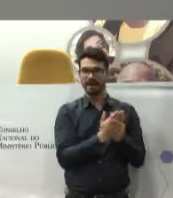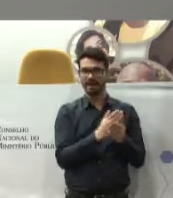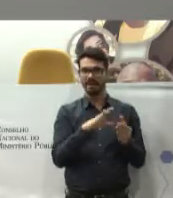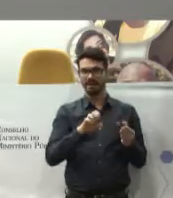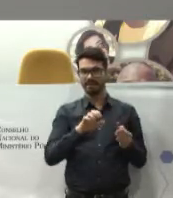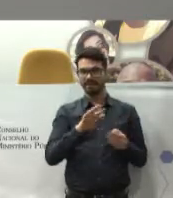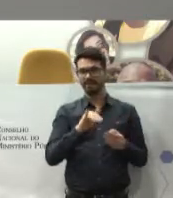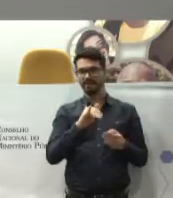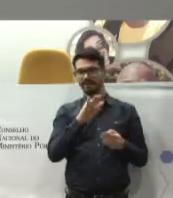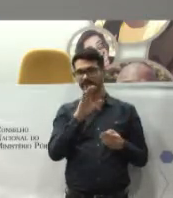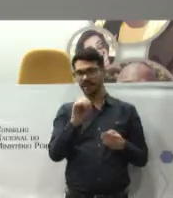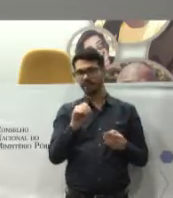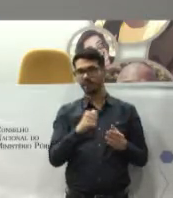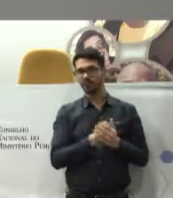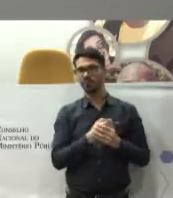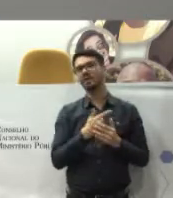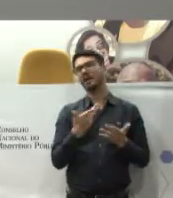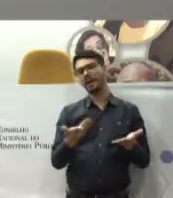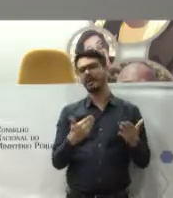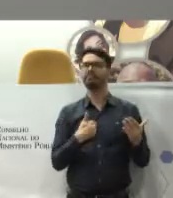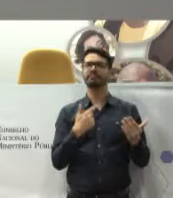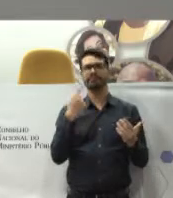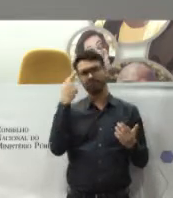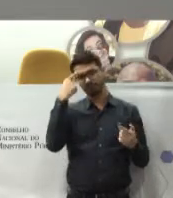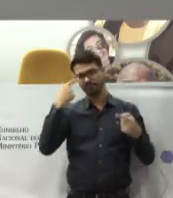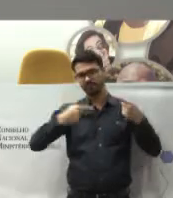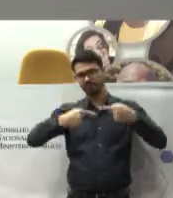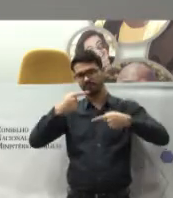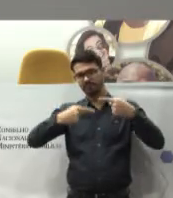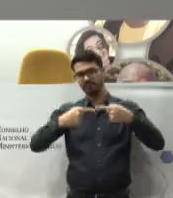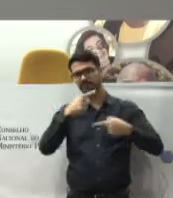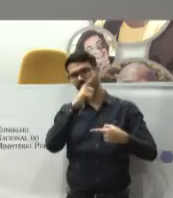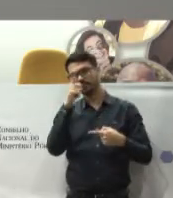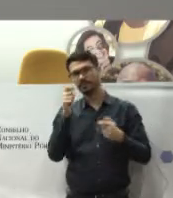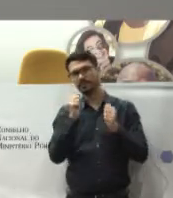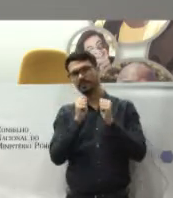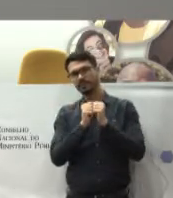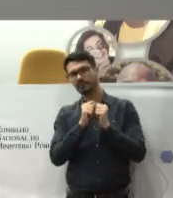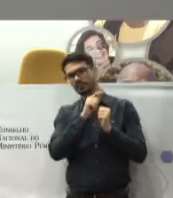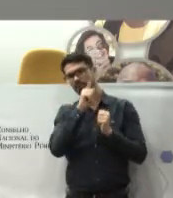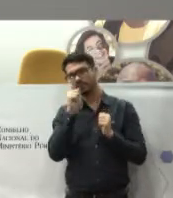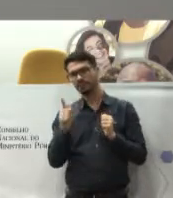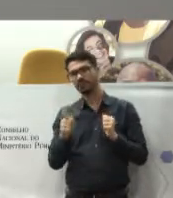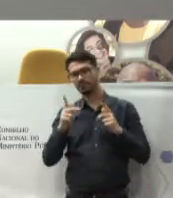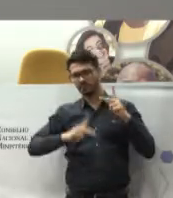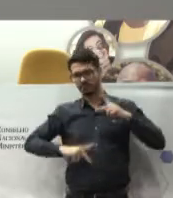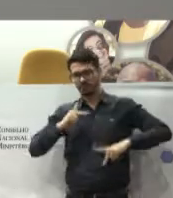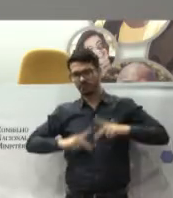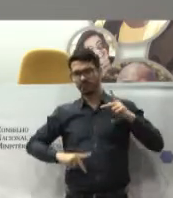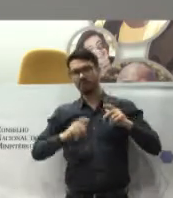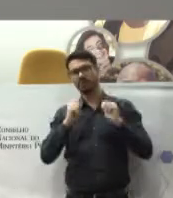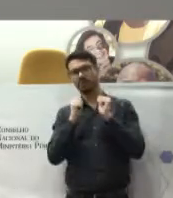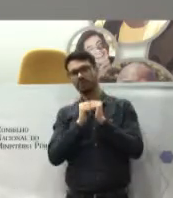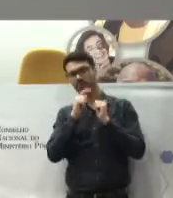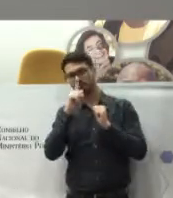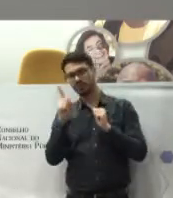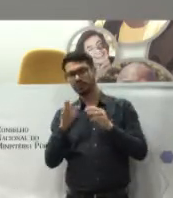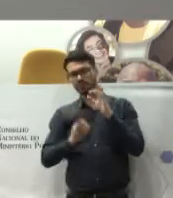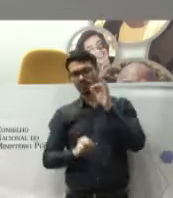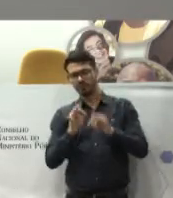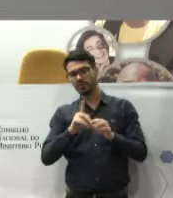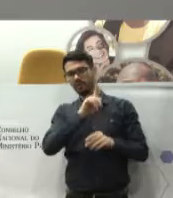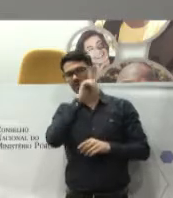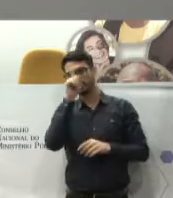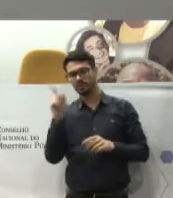o caminho, talvez, e aí eu discuto isso muito com a Procuradoria, com a doutora Ludiana, com a doutora Caroline, com o Judiciário, com a